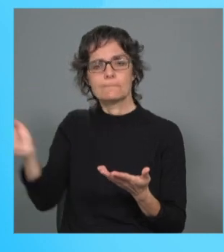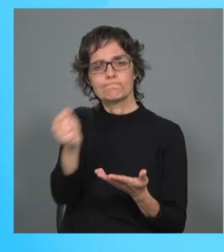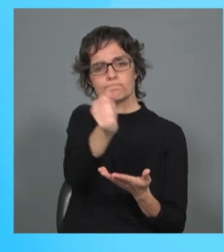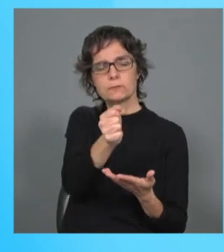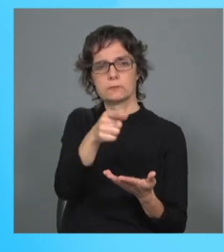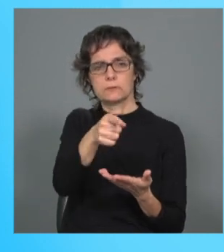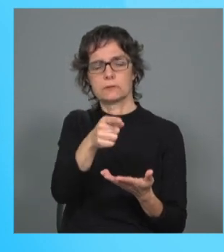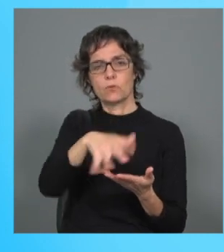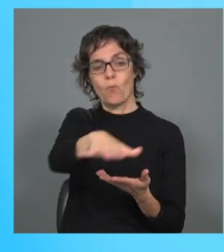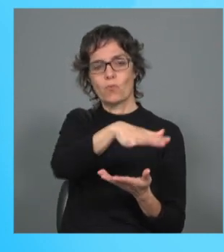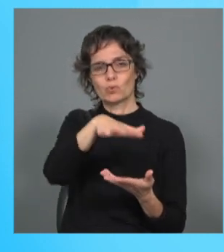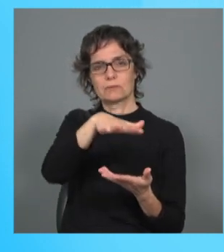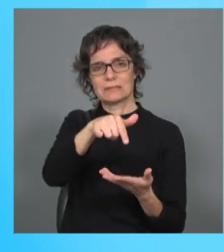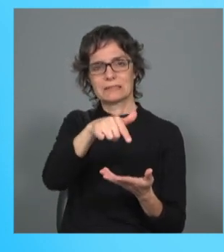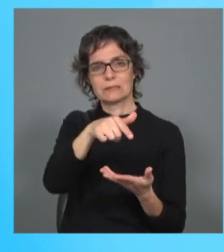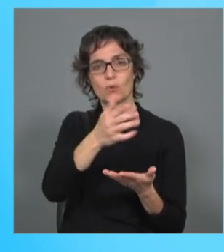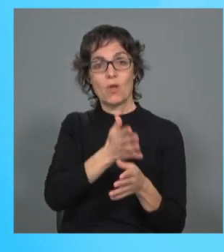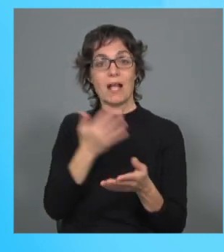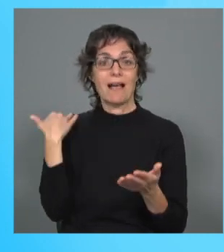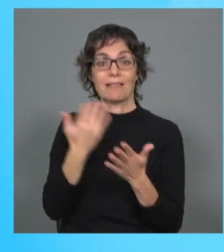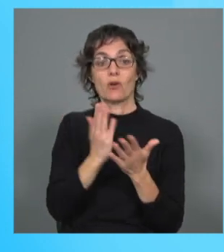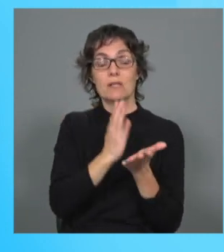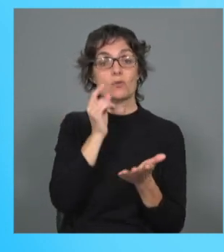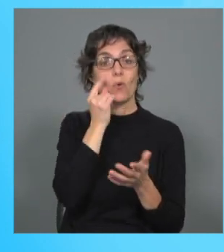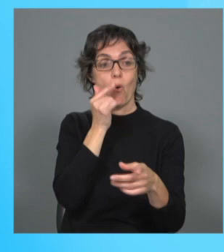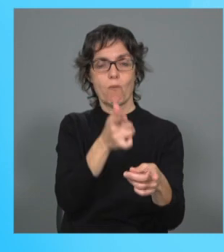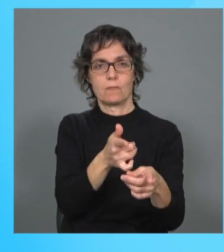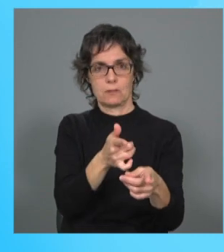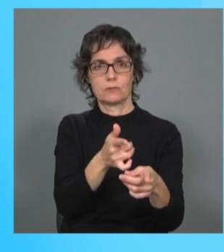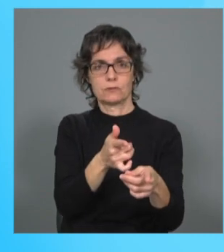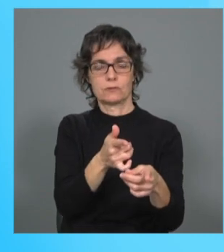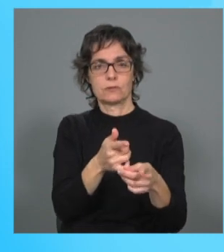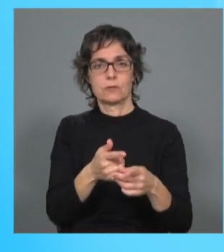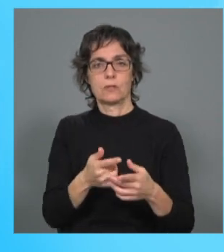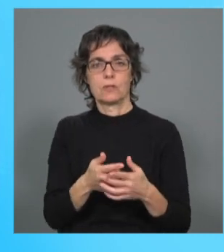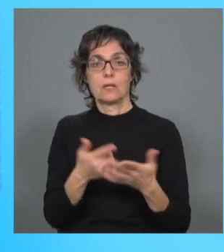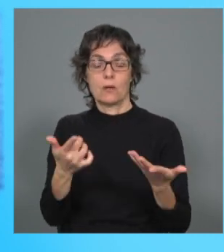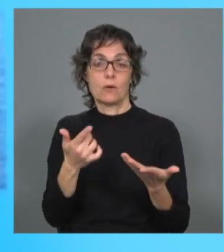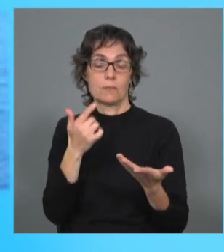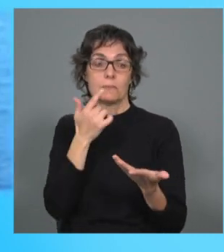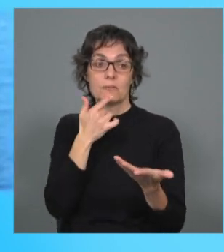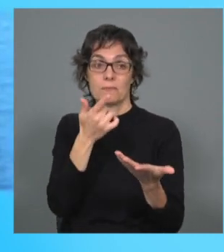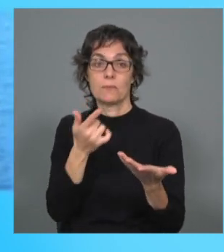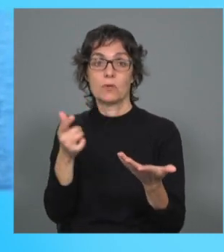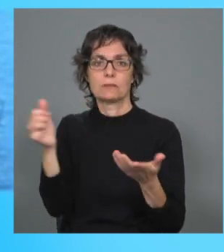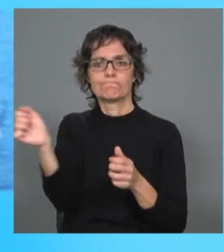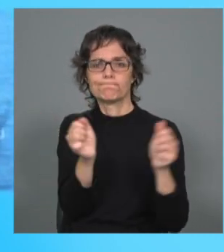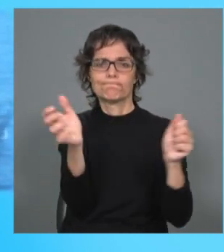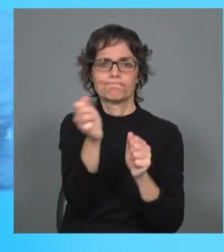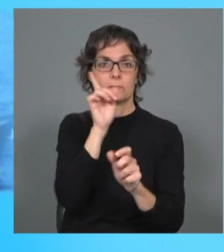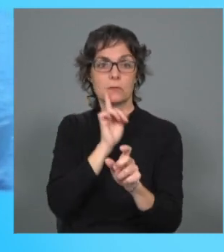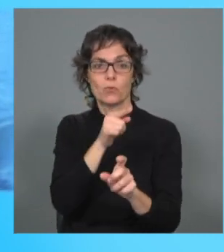só homens, é verdade, mas que vemos de facto com um protagonismo cada vez maior das mulheres e que,